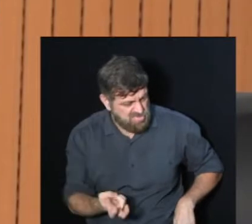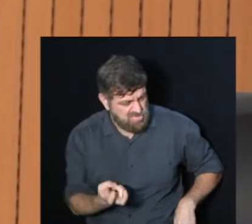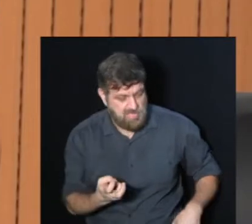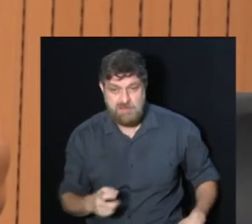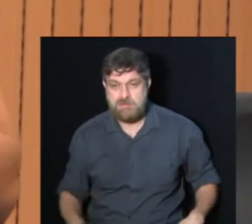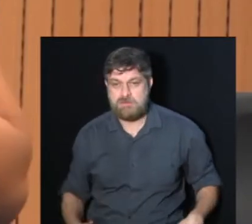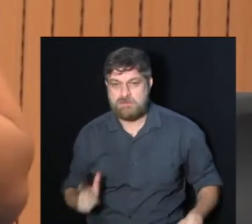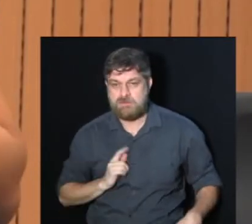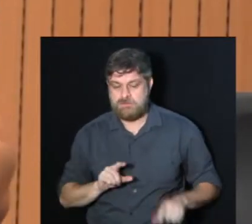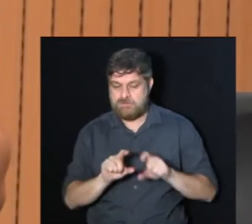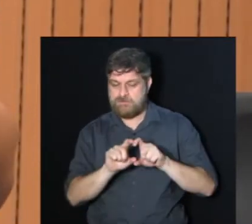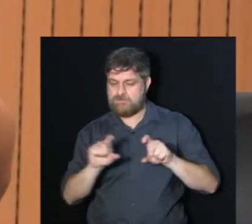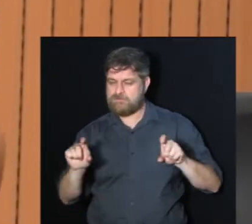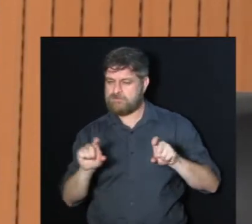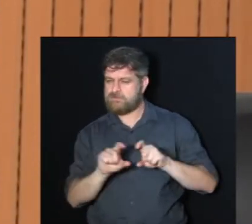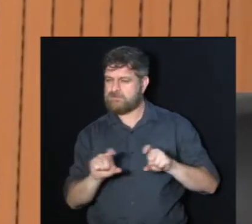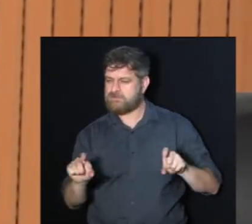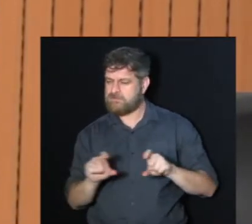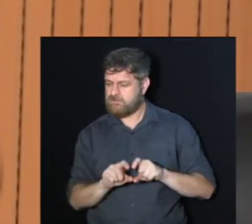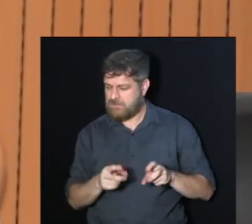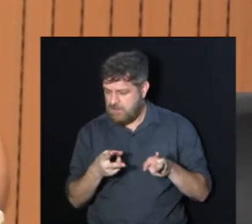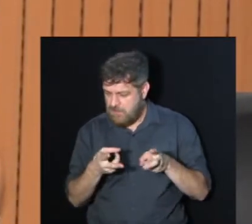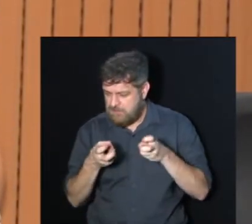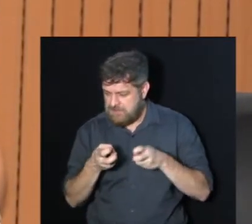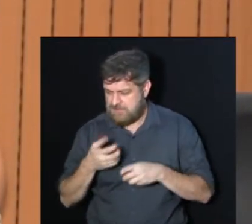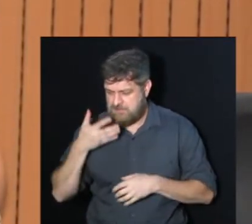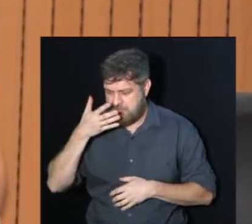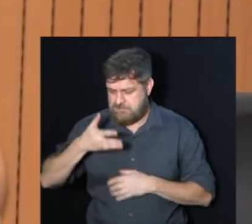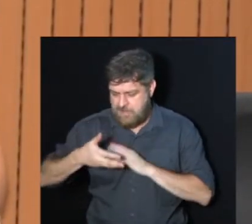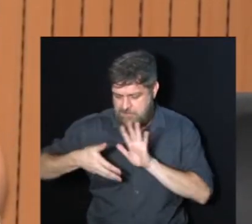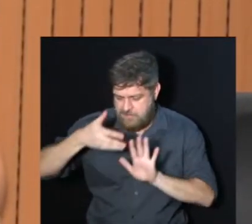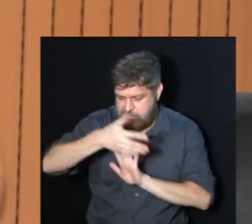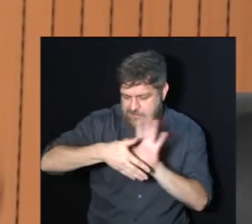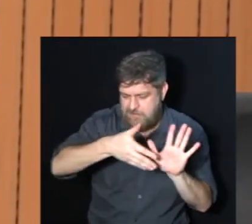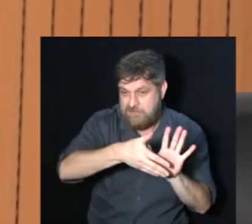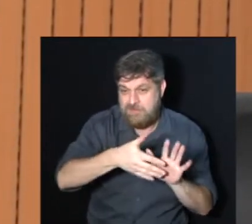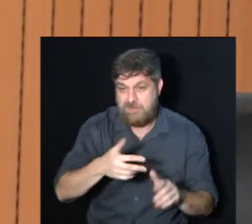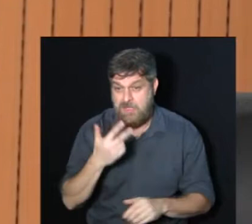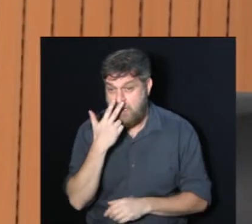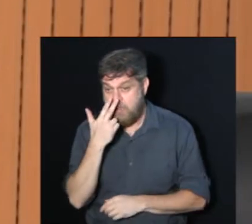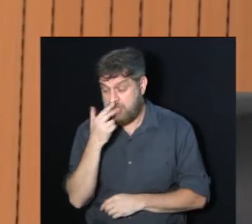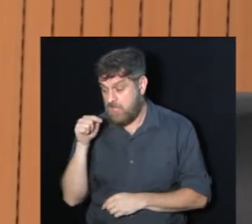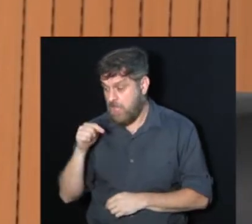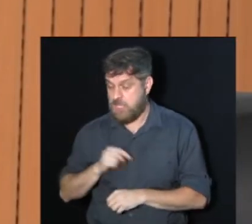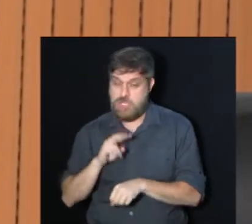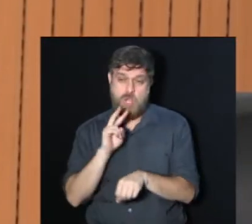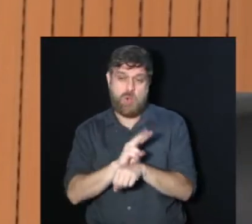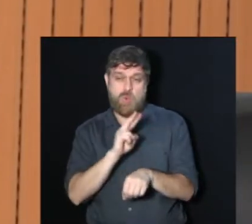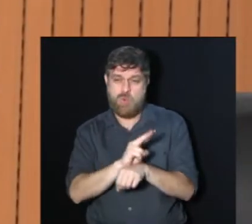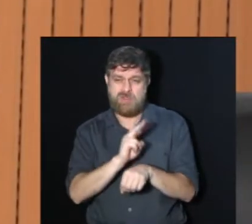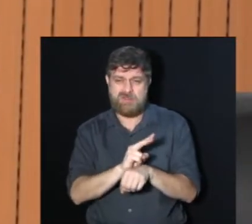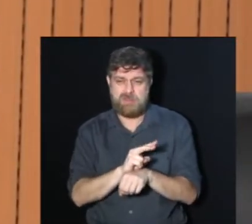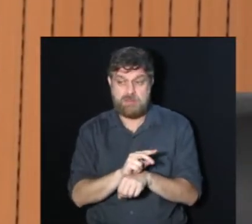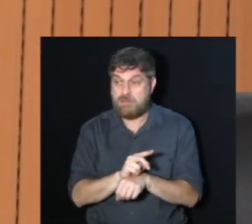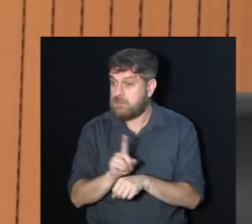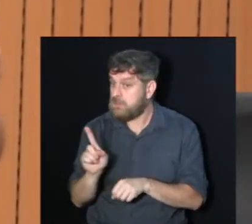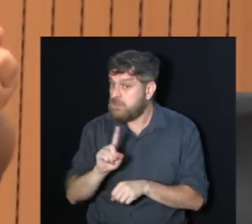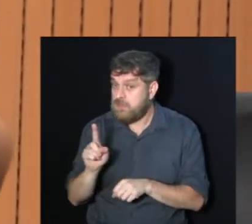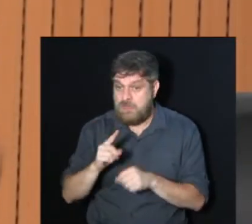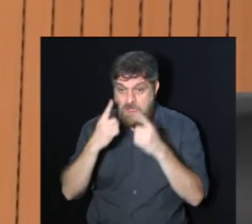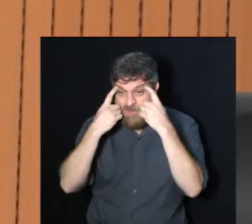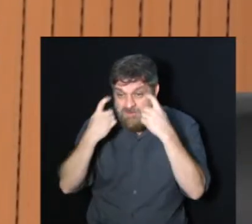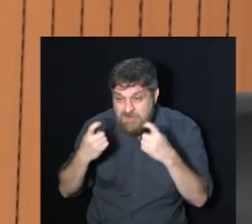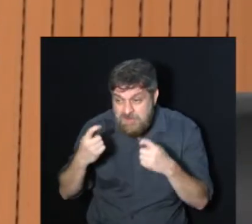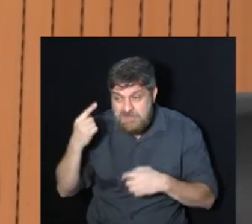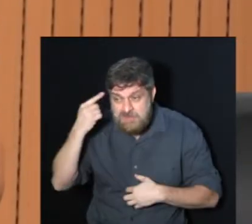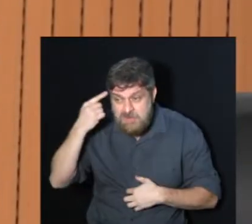essas falas vêm com uma conotação de cuidado. Né? Quem pensaria, puxa, isso é violência? Né? Quem pensaria que